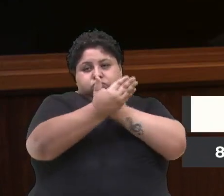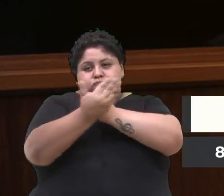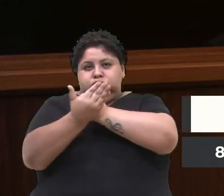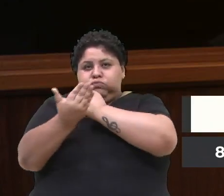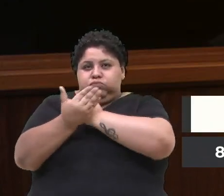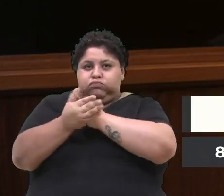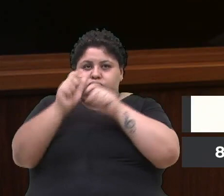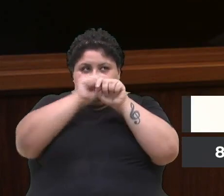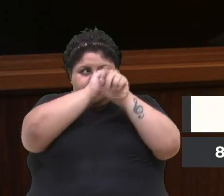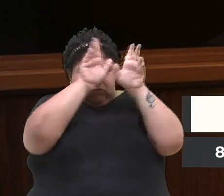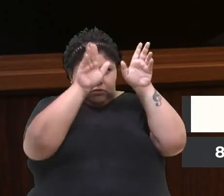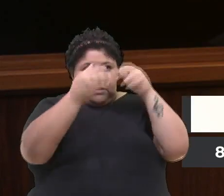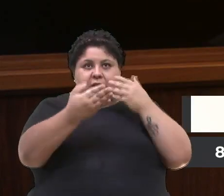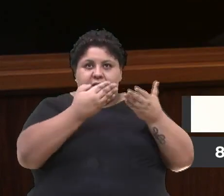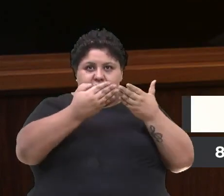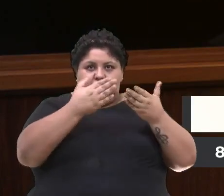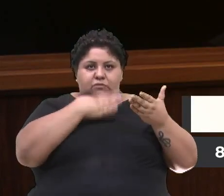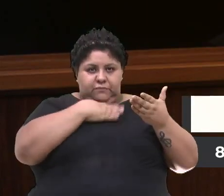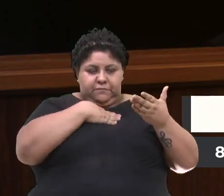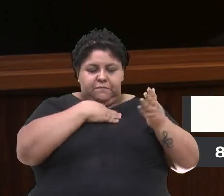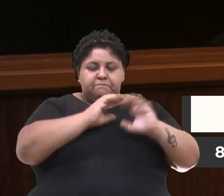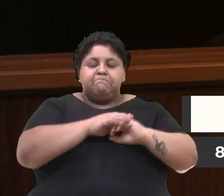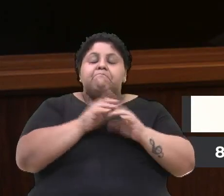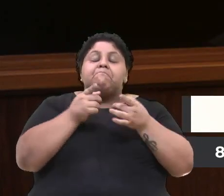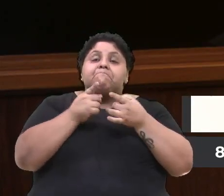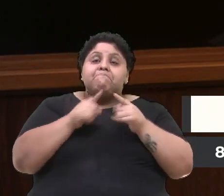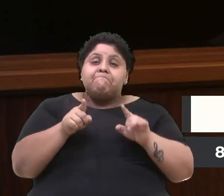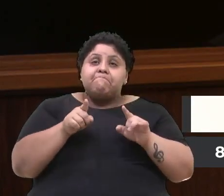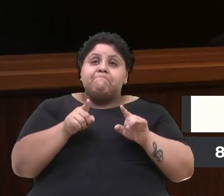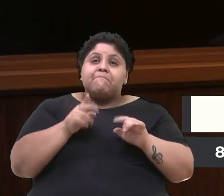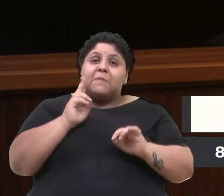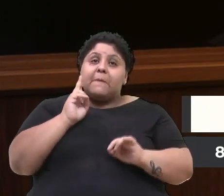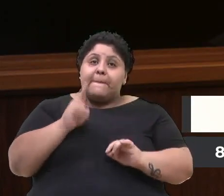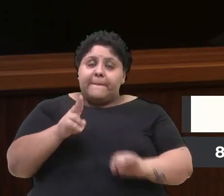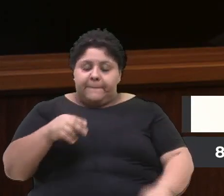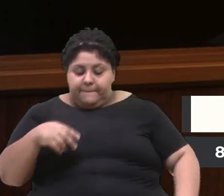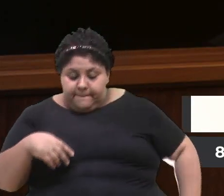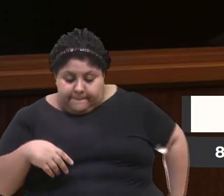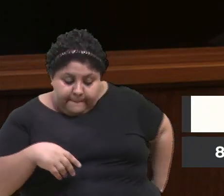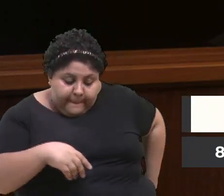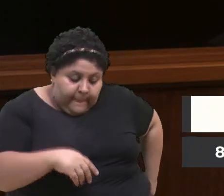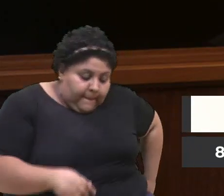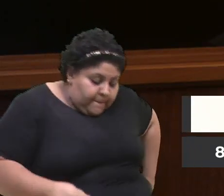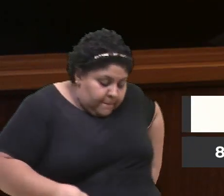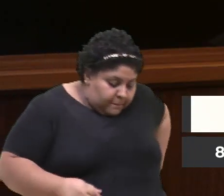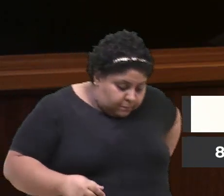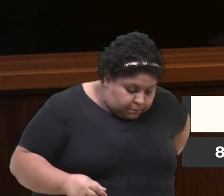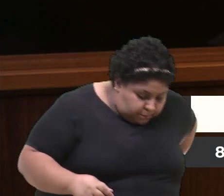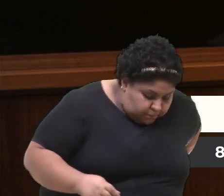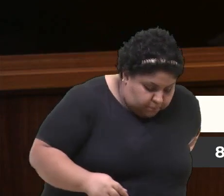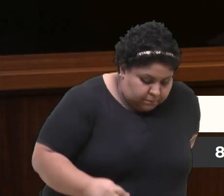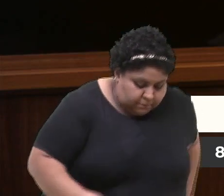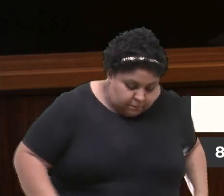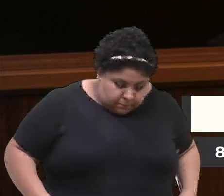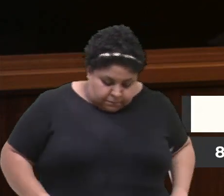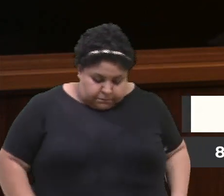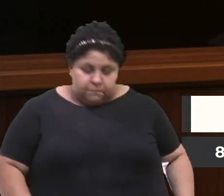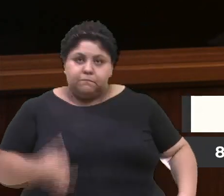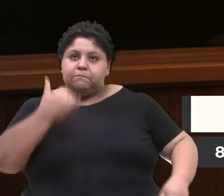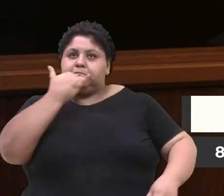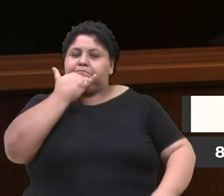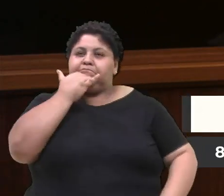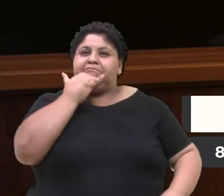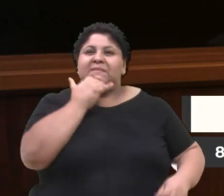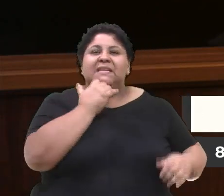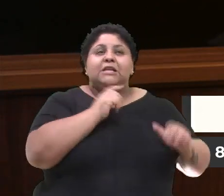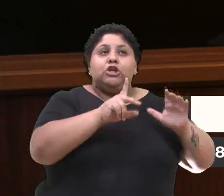que eu tive. Mas, mesmo assim, na letra do projeto, não fica